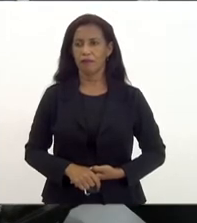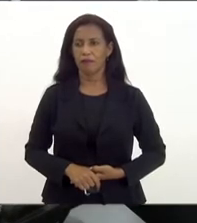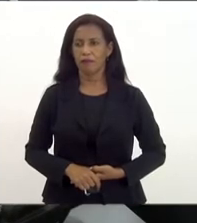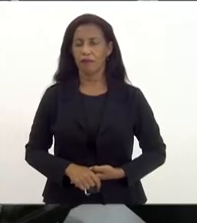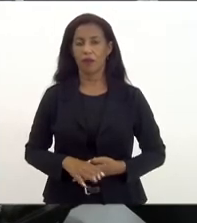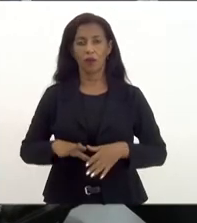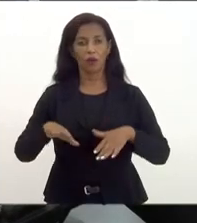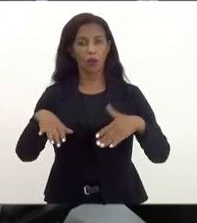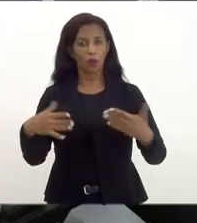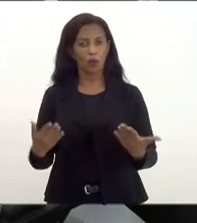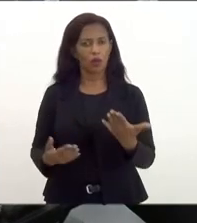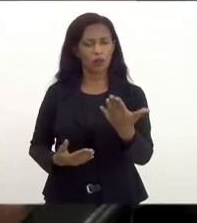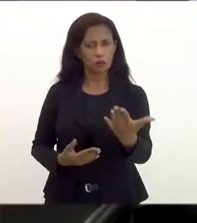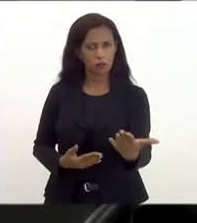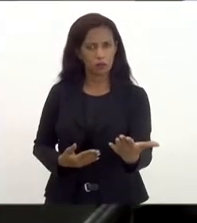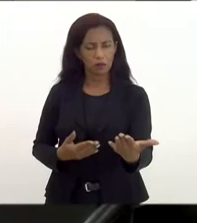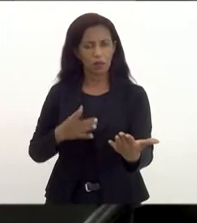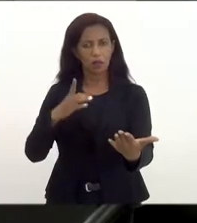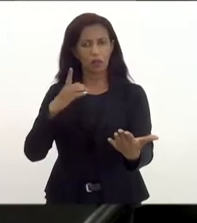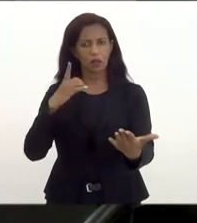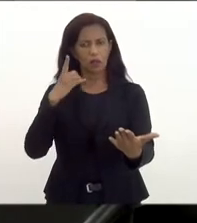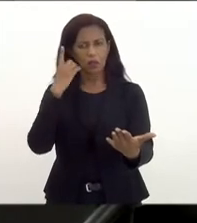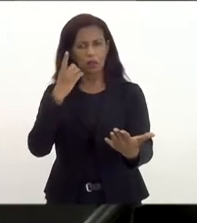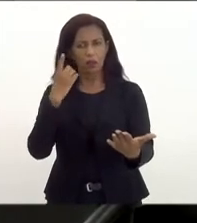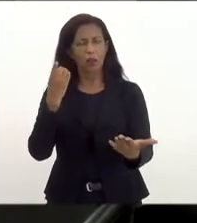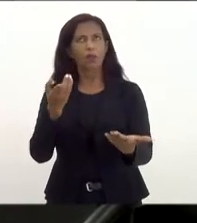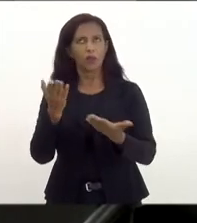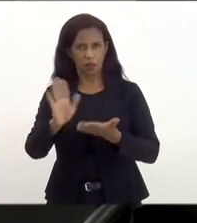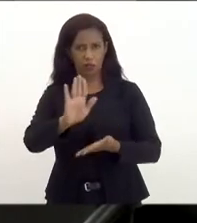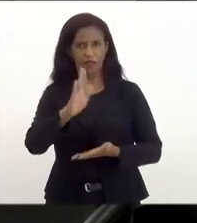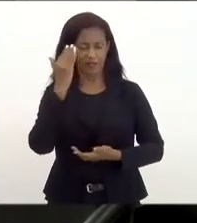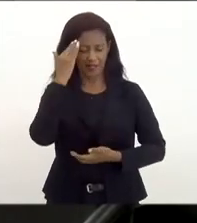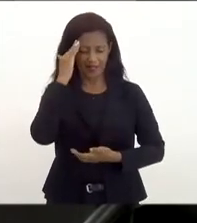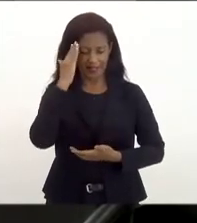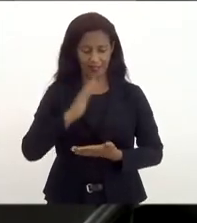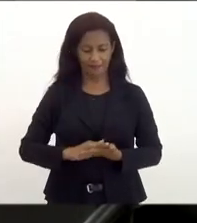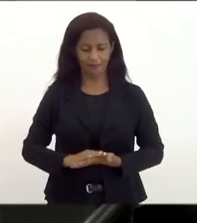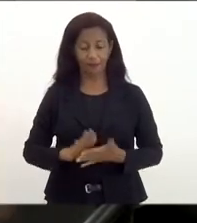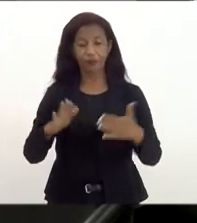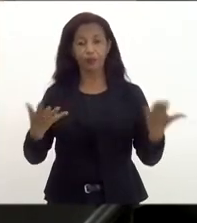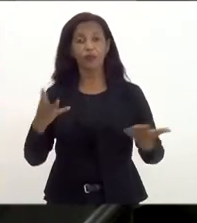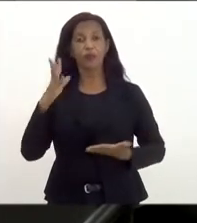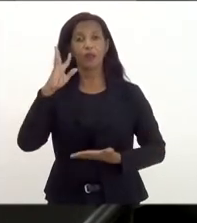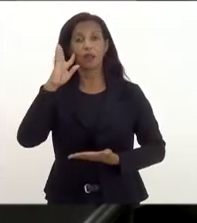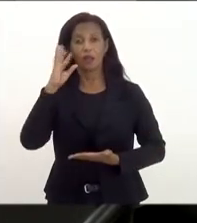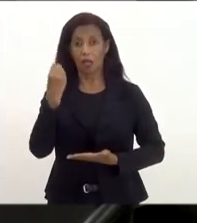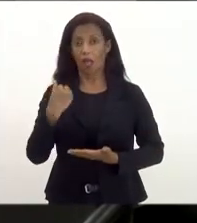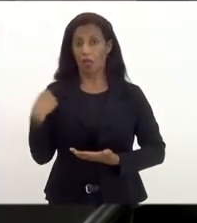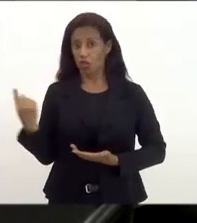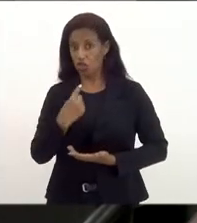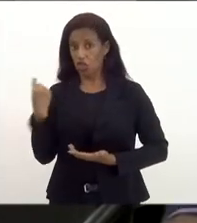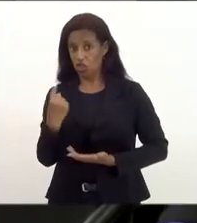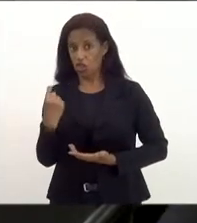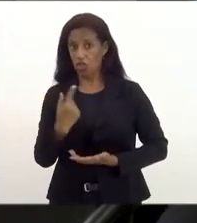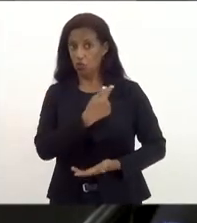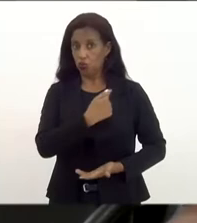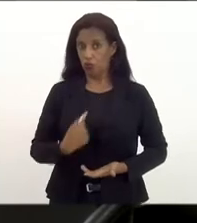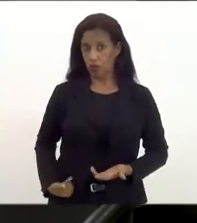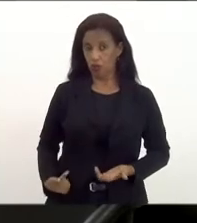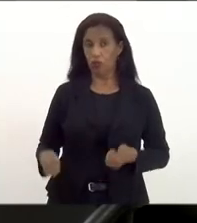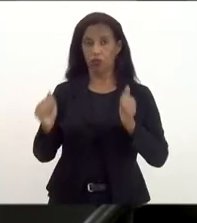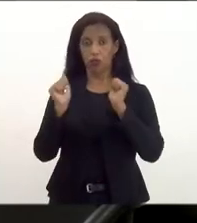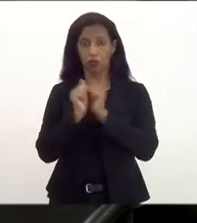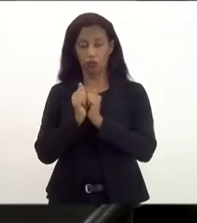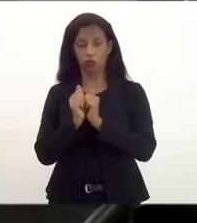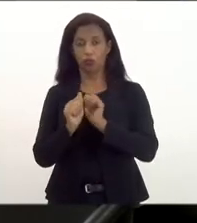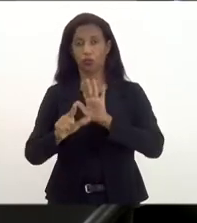e quando quando a senhora tu manda a senhora vai entender quando a gente Tomou decisão a gente executivo junto com o legislativo